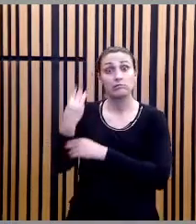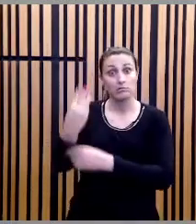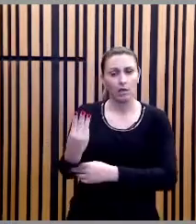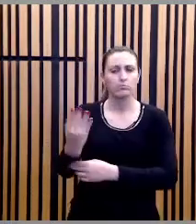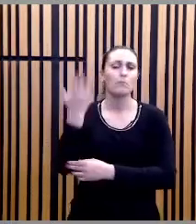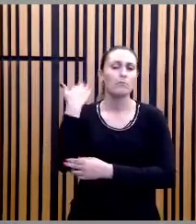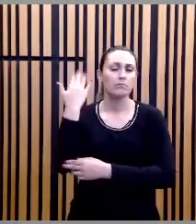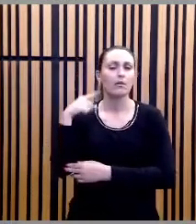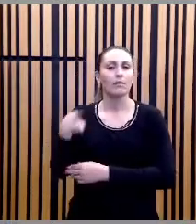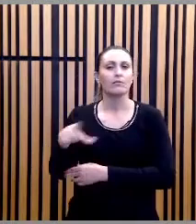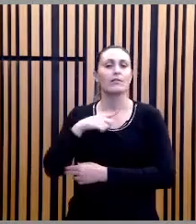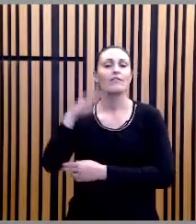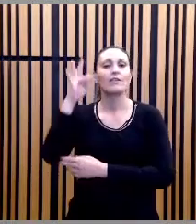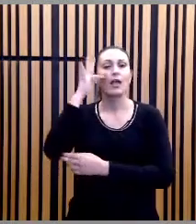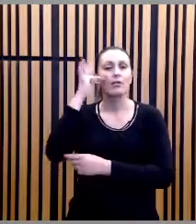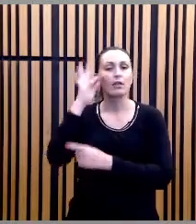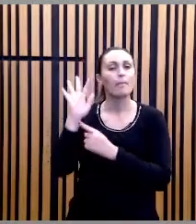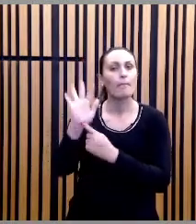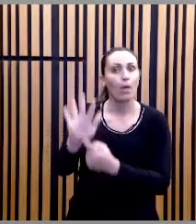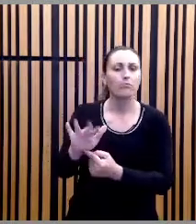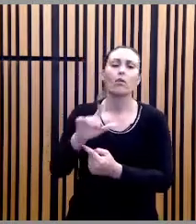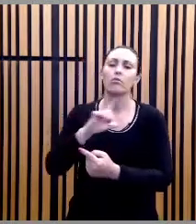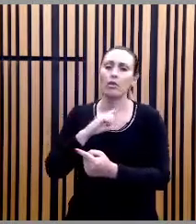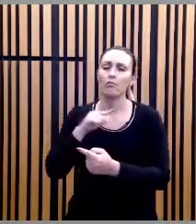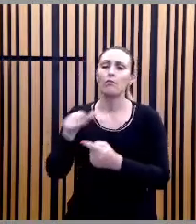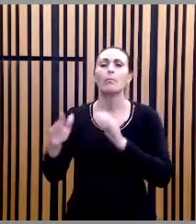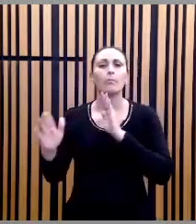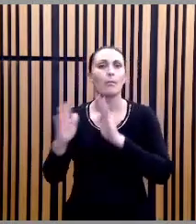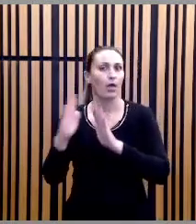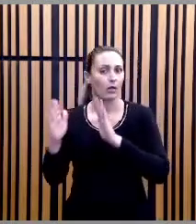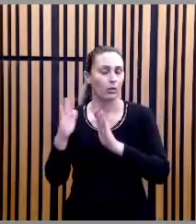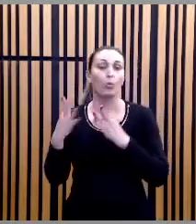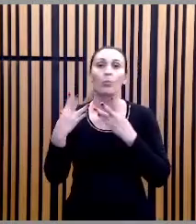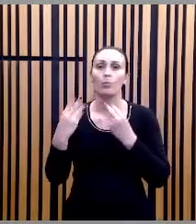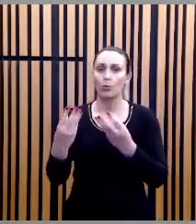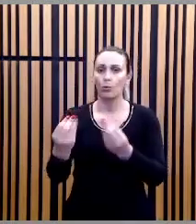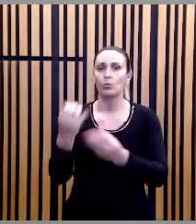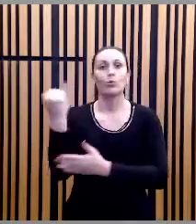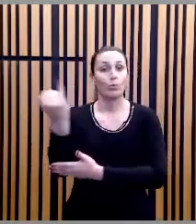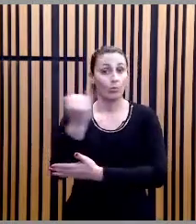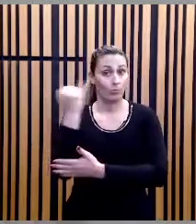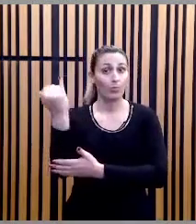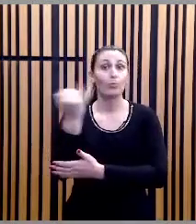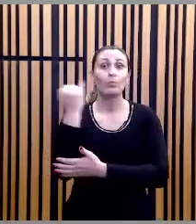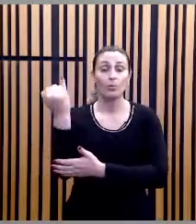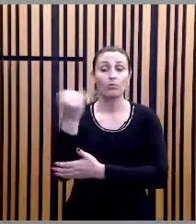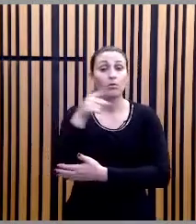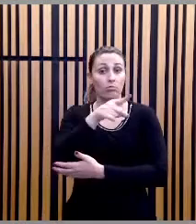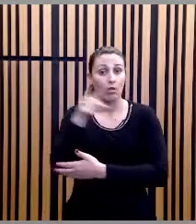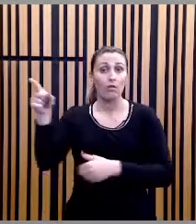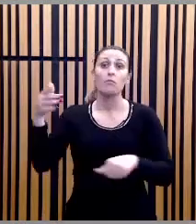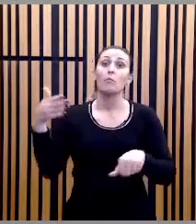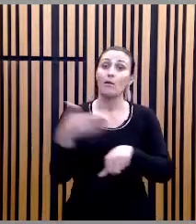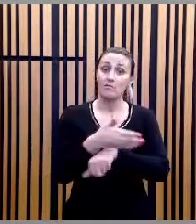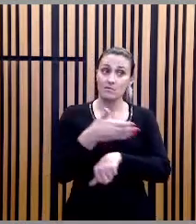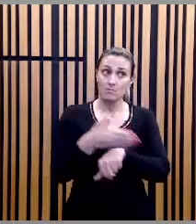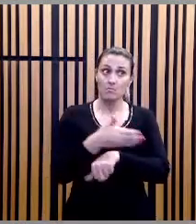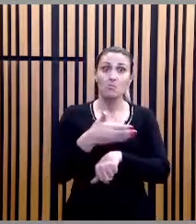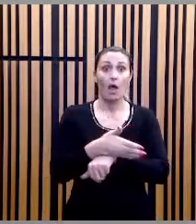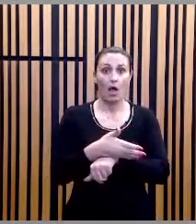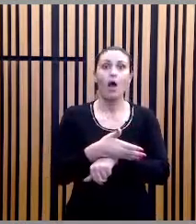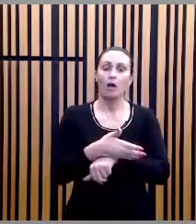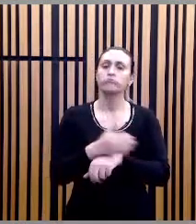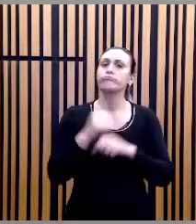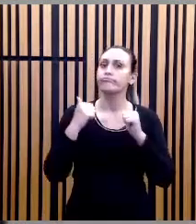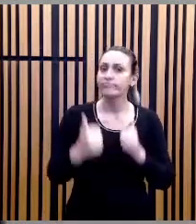época da Mostra Tech, que é uma mostra também bem conceituada aqui na nossa região, eles participaram e foram